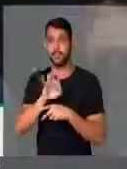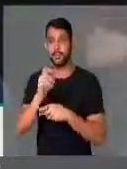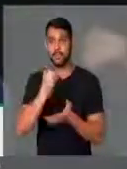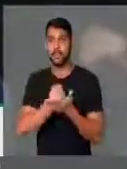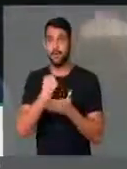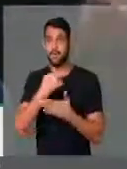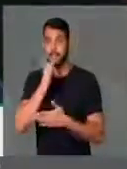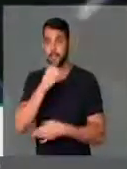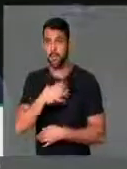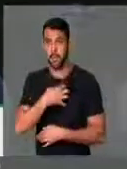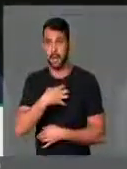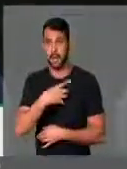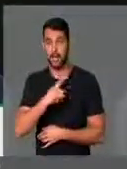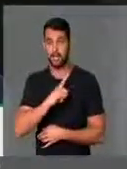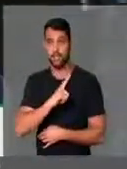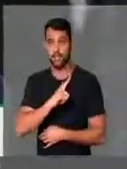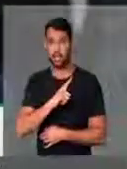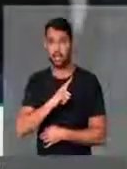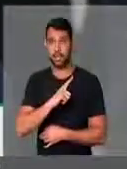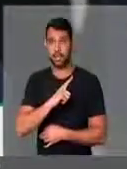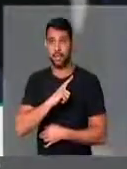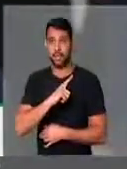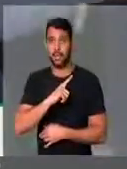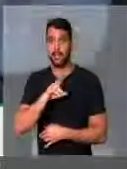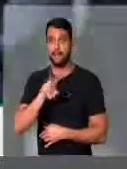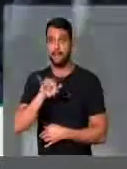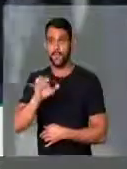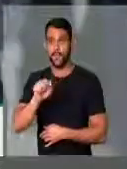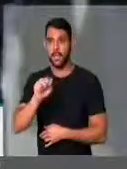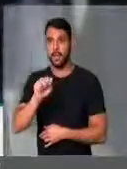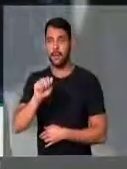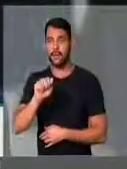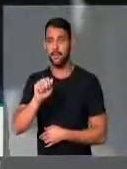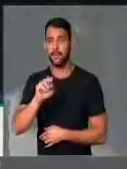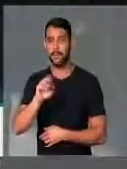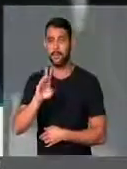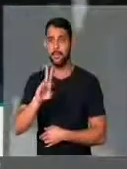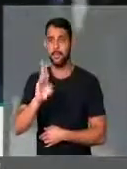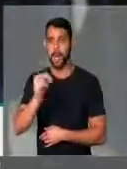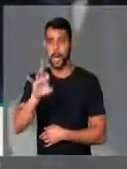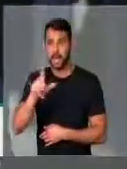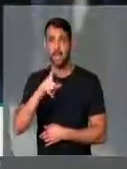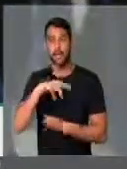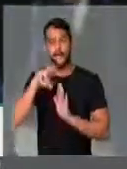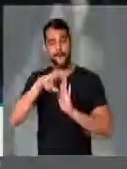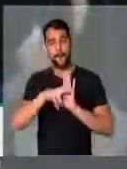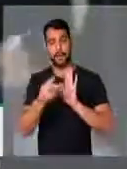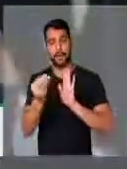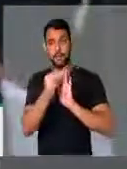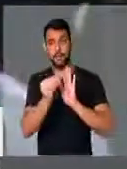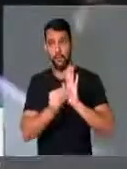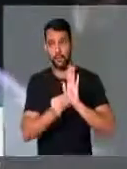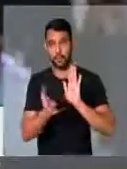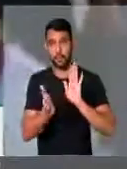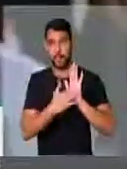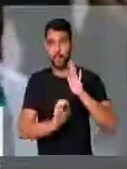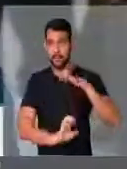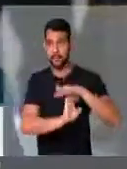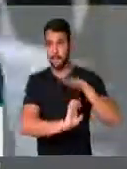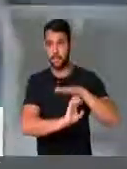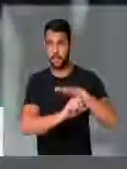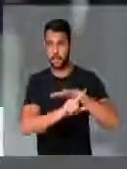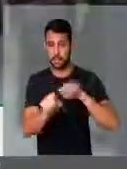na Bahia, por exemplo, nós temos a Via Bahia, que condicionantes que foram estabelecidas, inclusive para estas